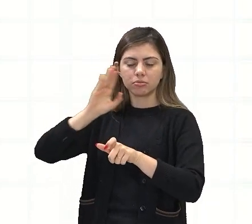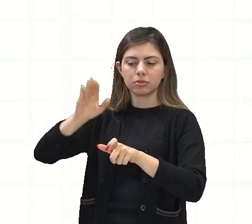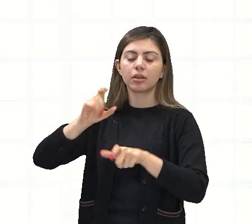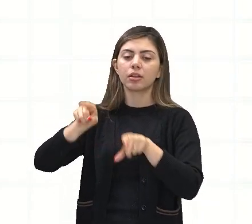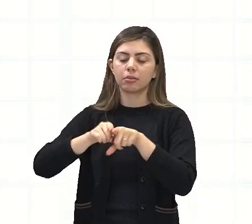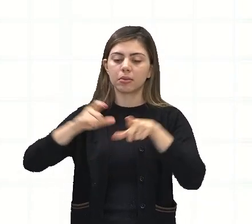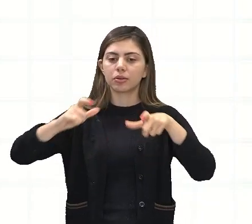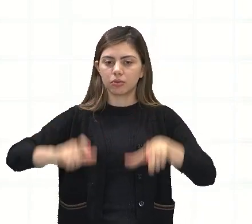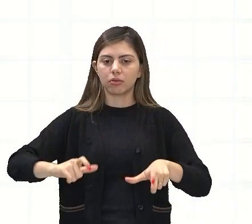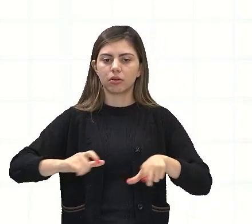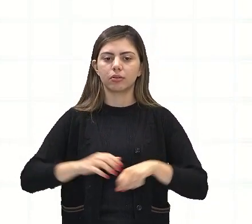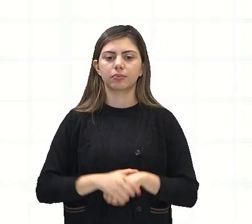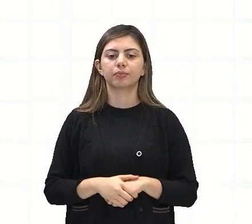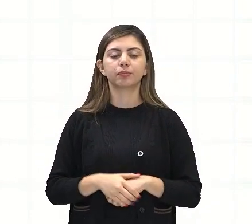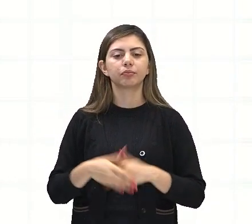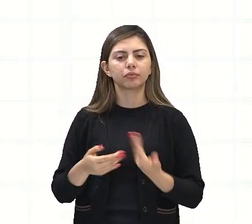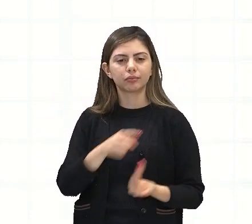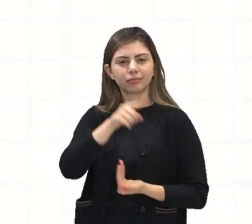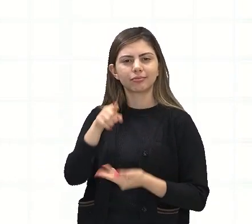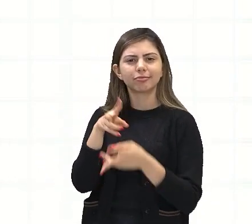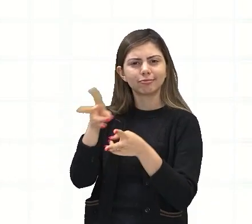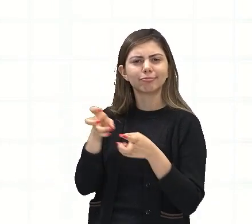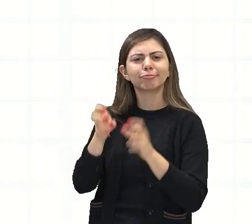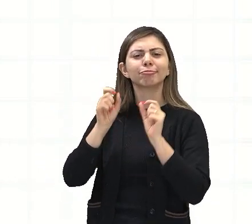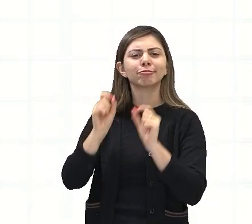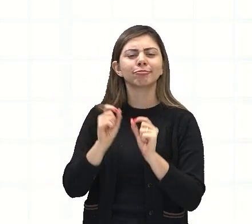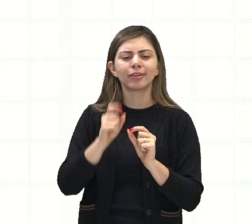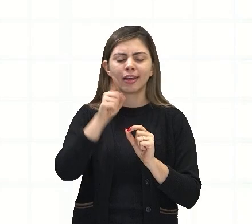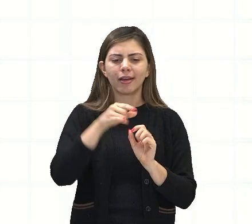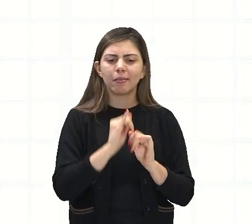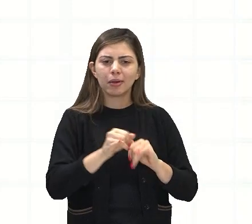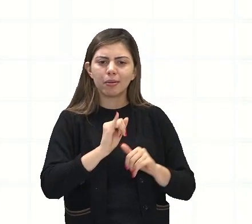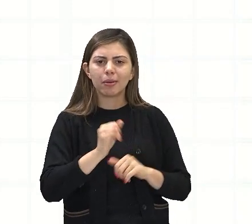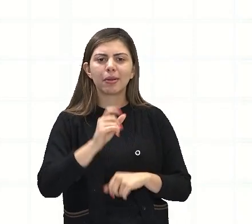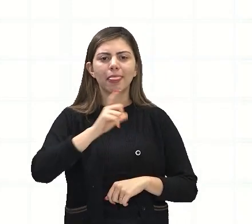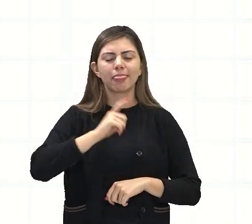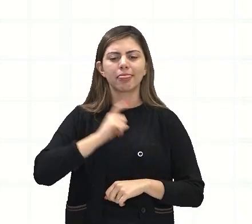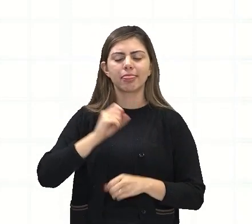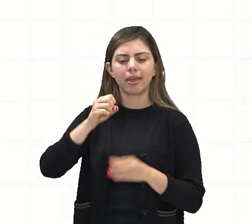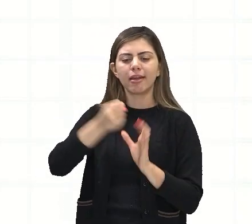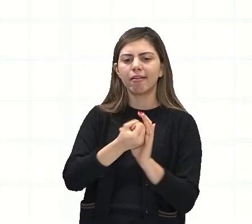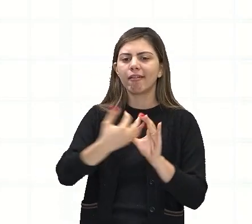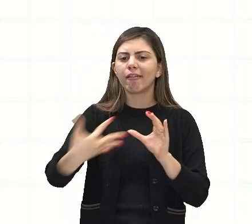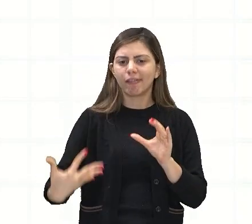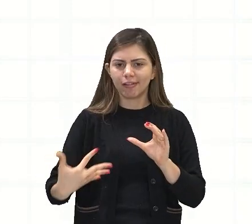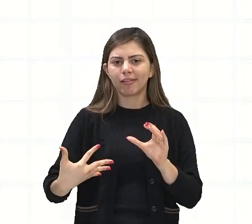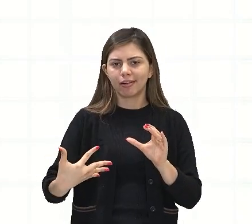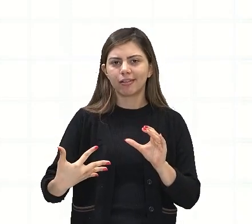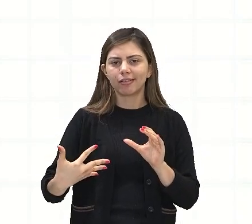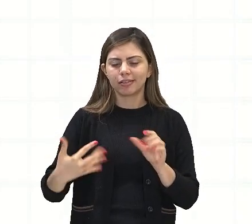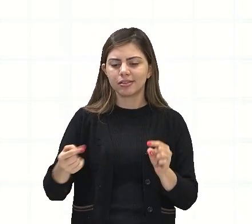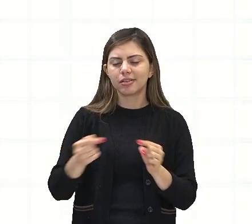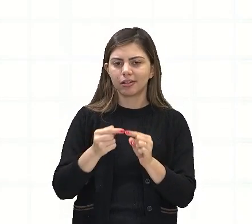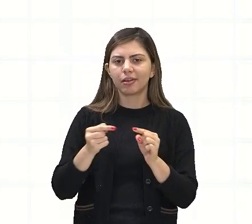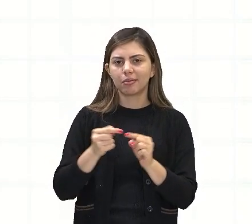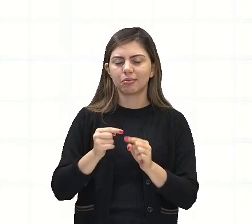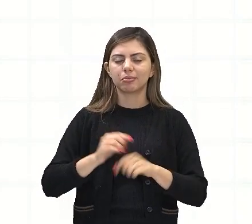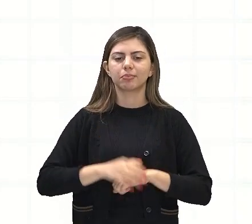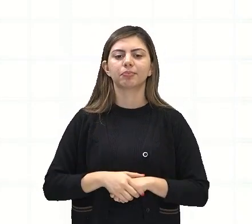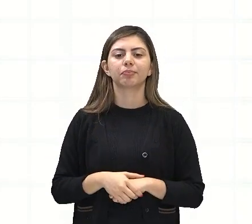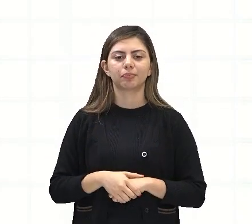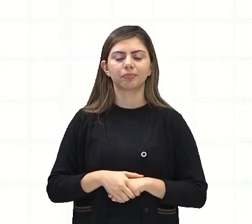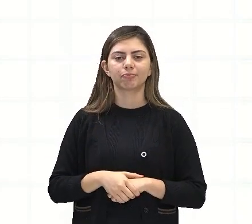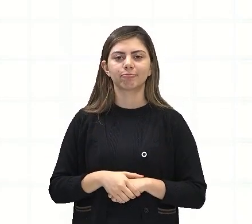Você percebeu, então, aqui que a narração tem elementos que a caracterizam, correto? Muito